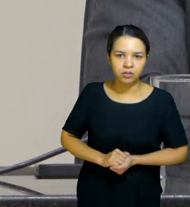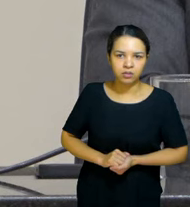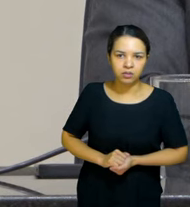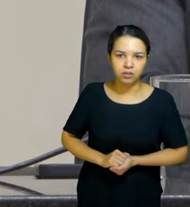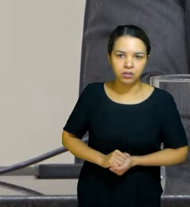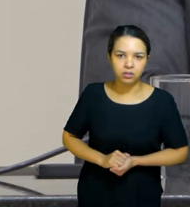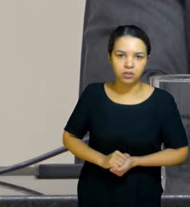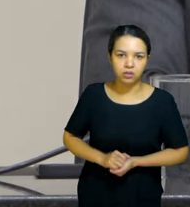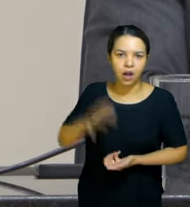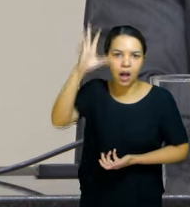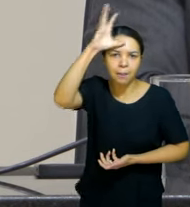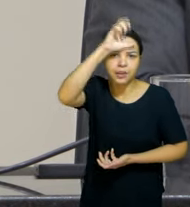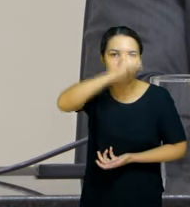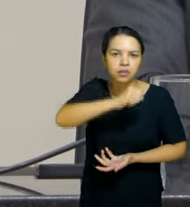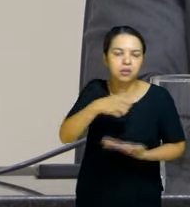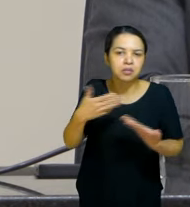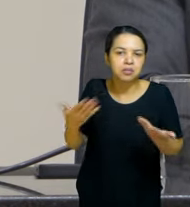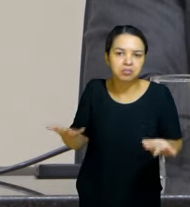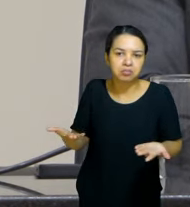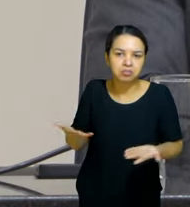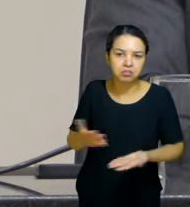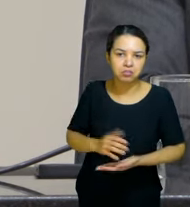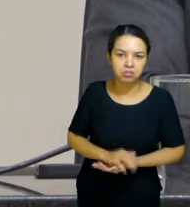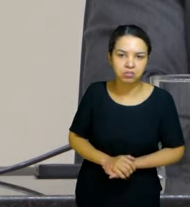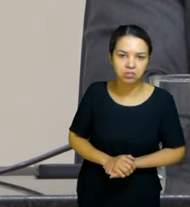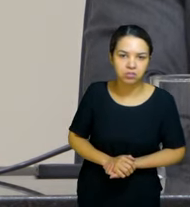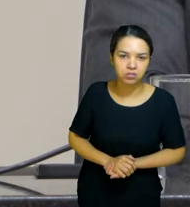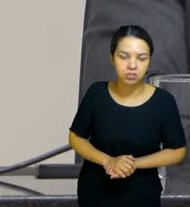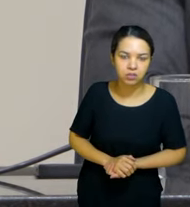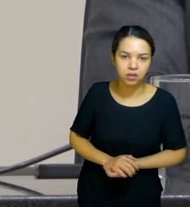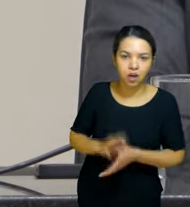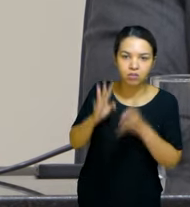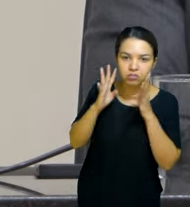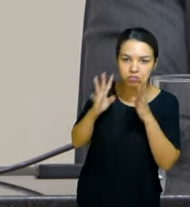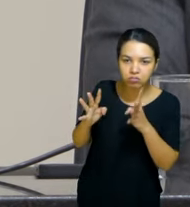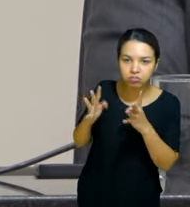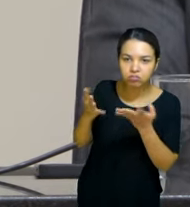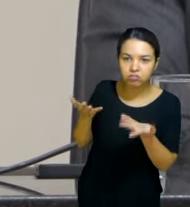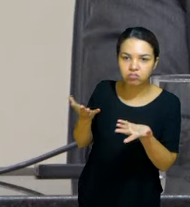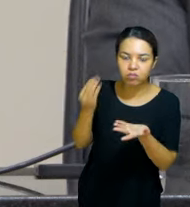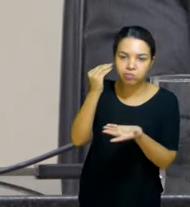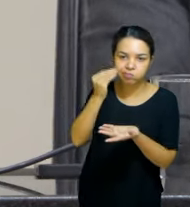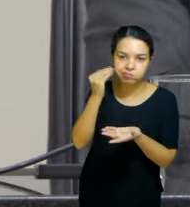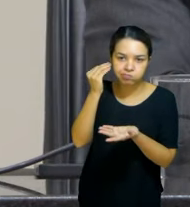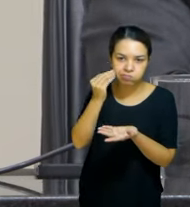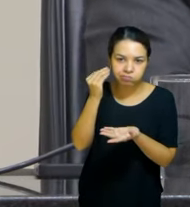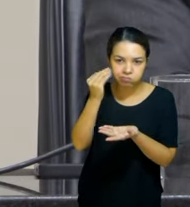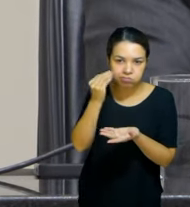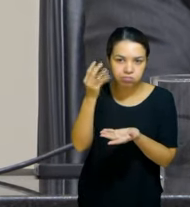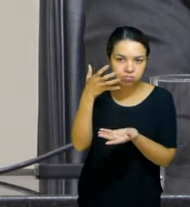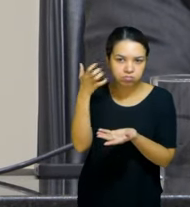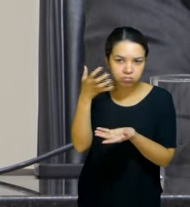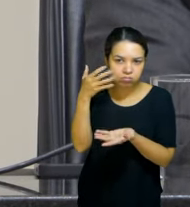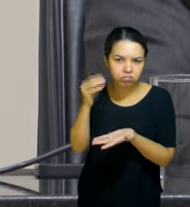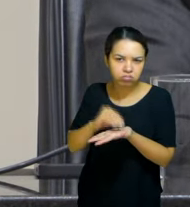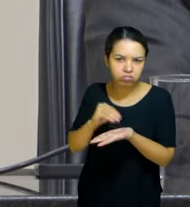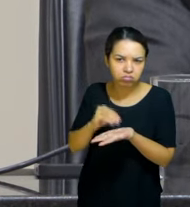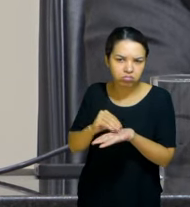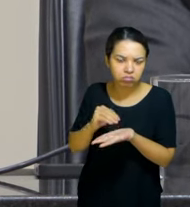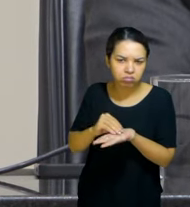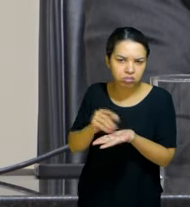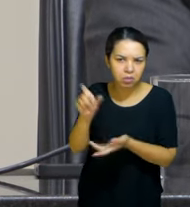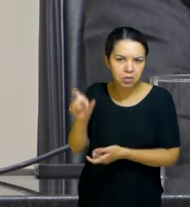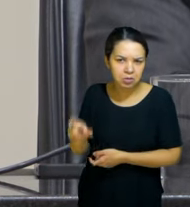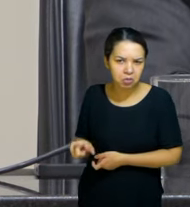de aprender, é falta de ouvir com quem já tem experiência, é alguém se aproveitando. O que está acontecendo?